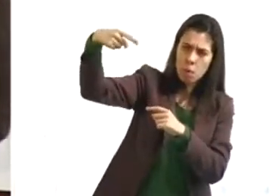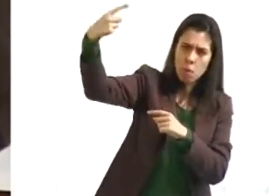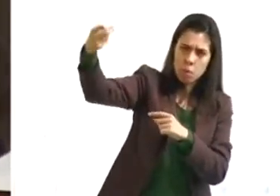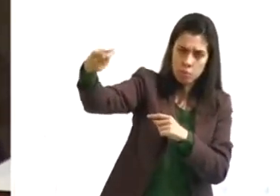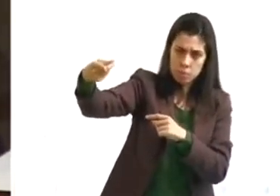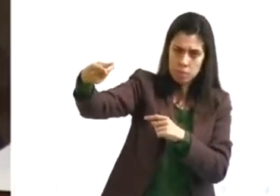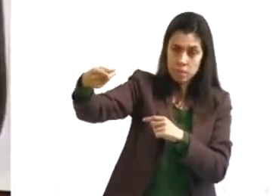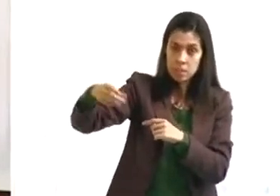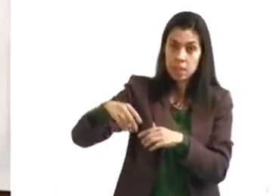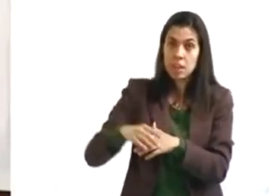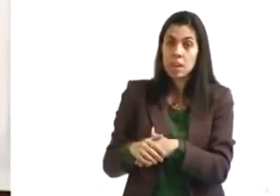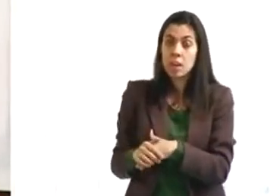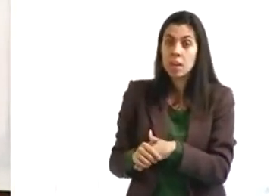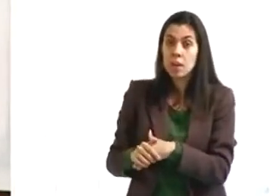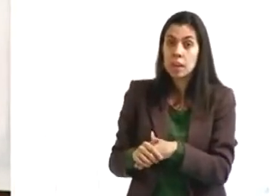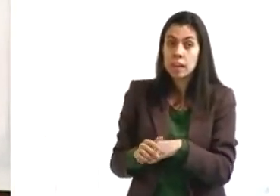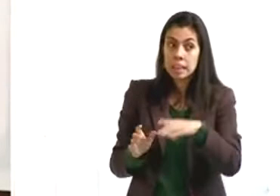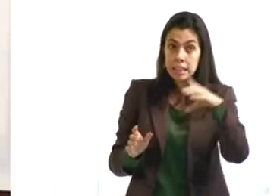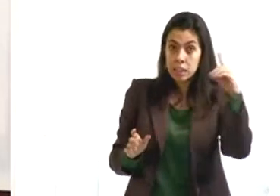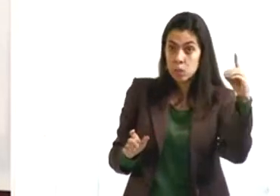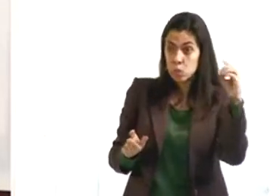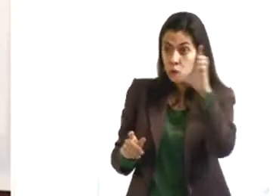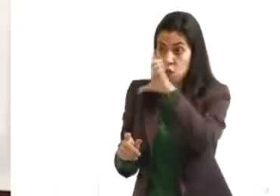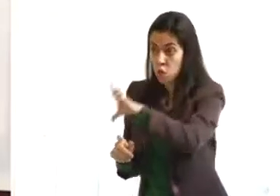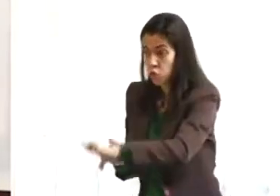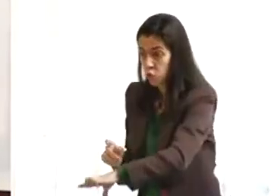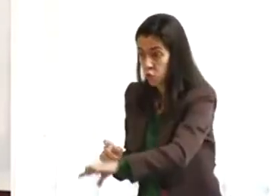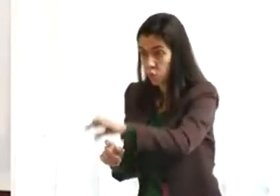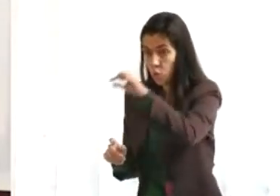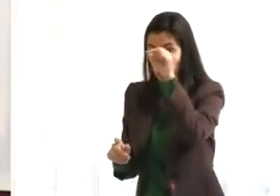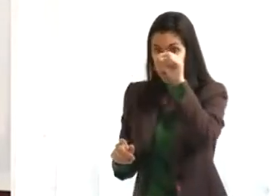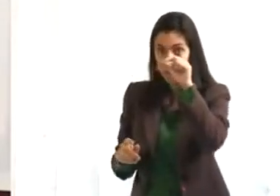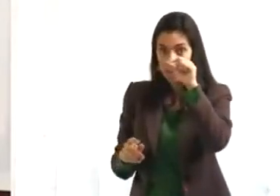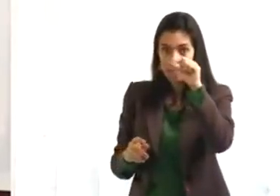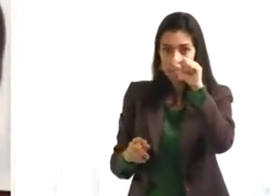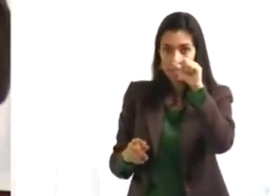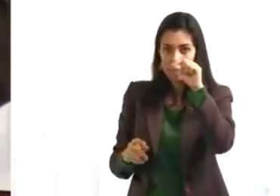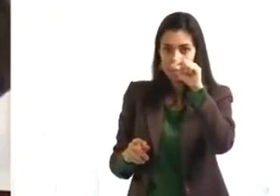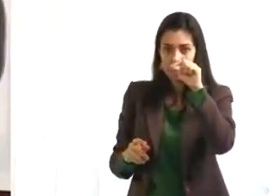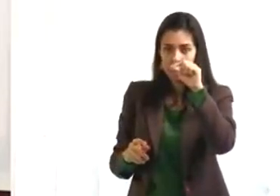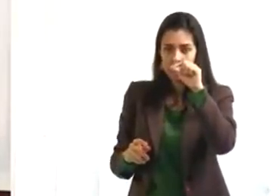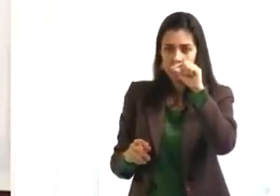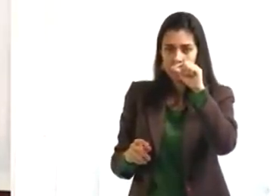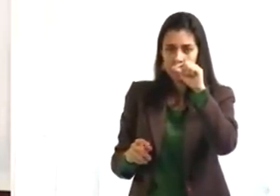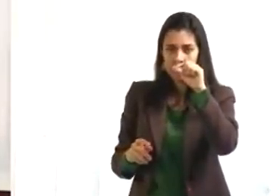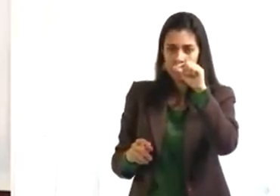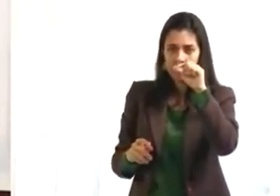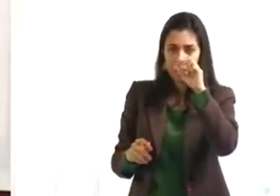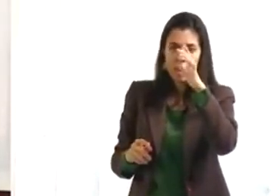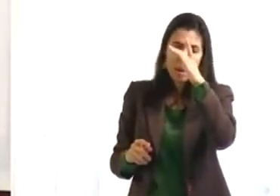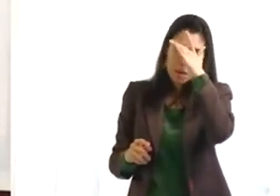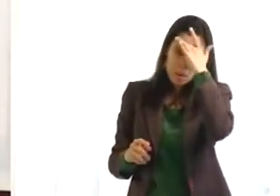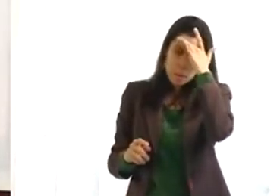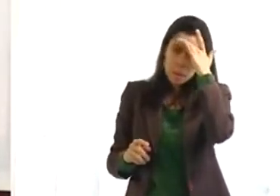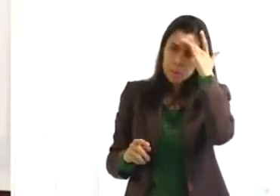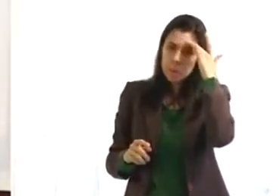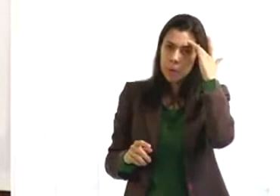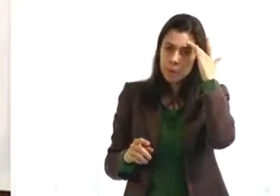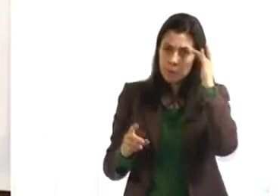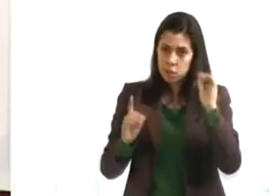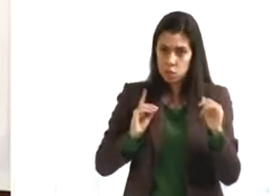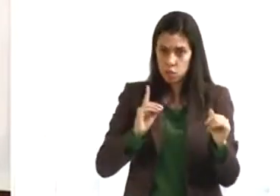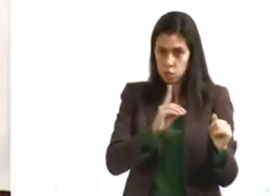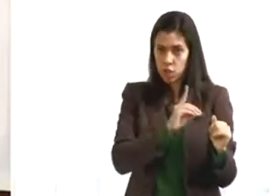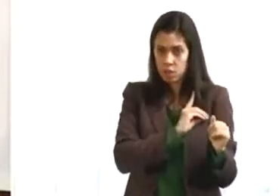de sabedoria e do Espírito, que ali de forma embrionária está começando o ofício diaconal registrado em Atos capítulo